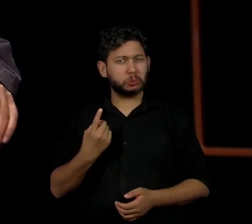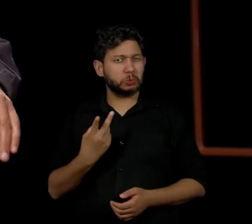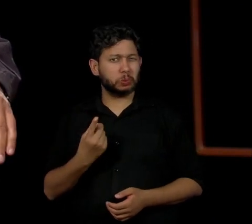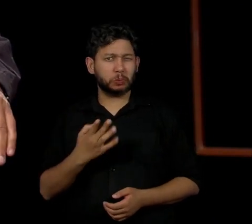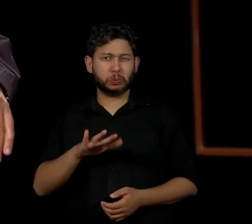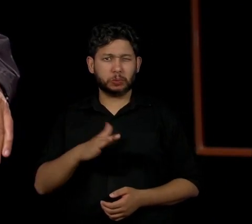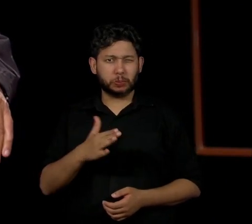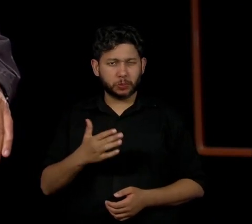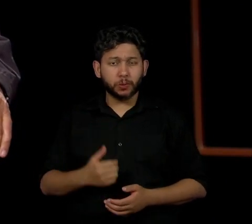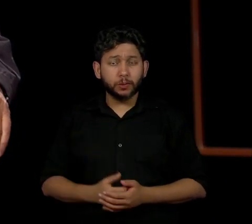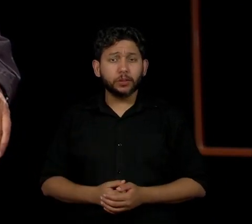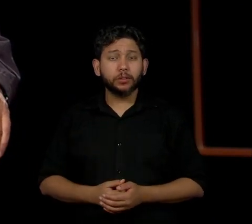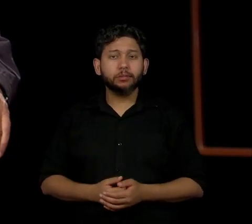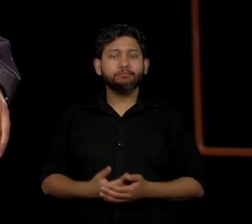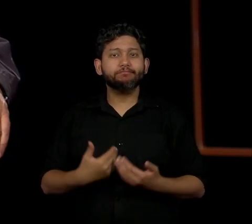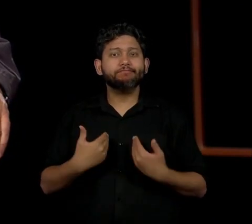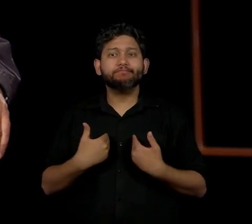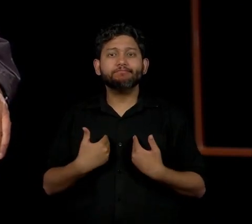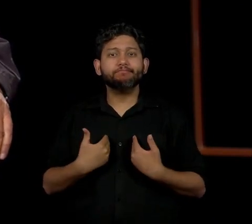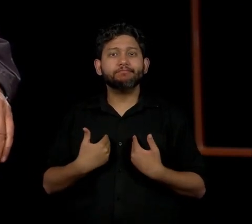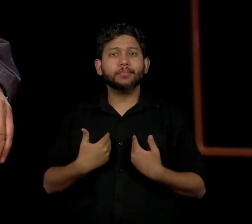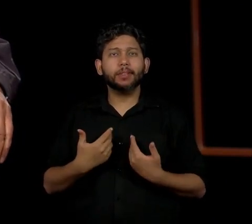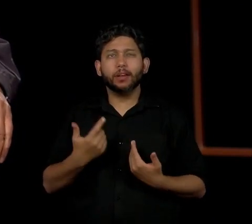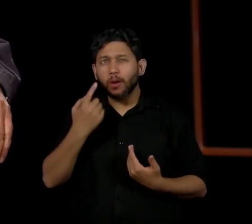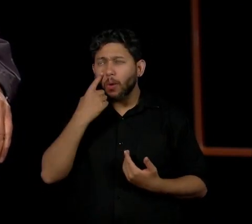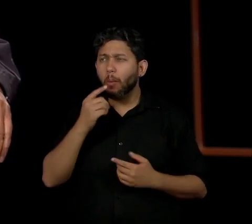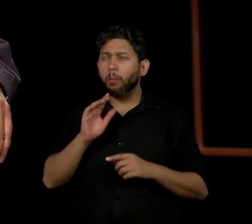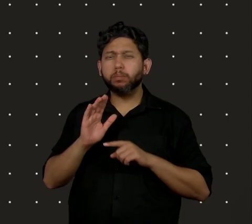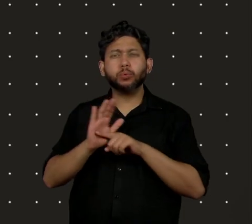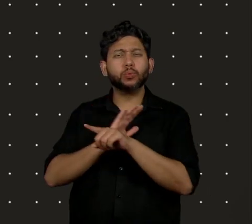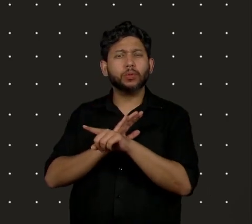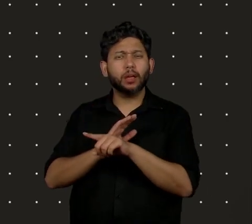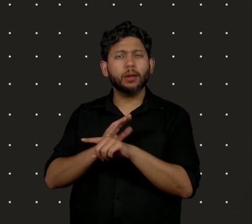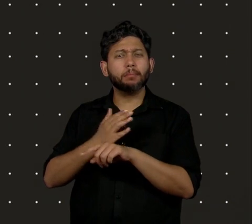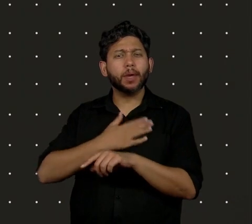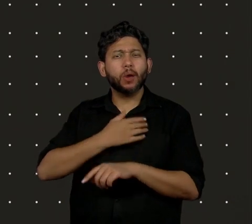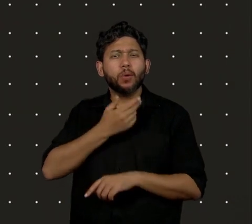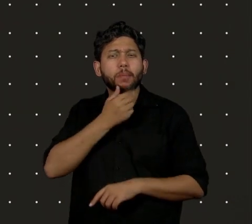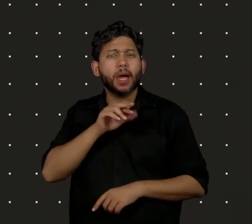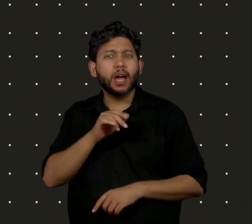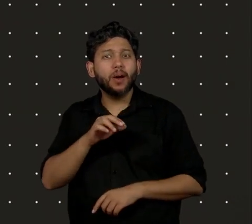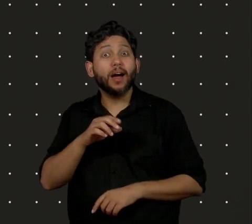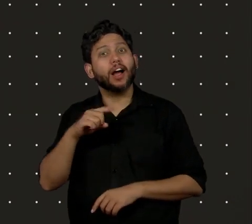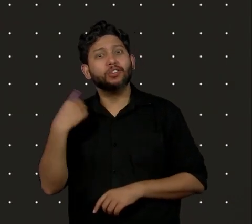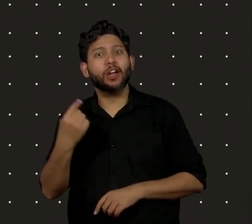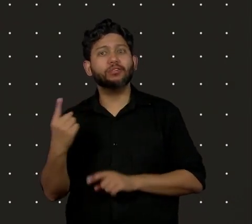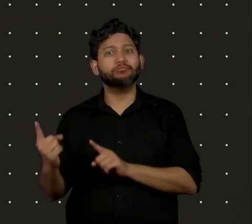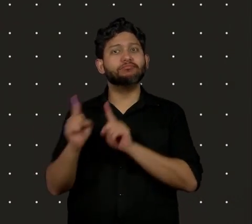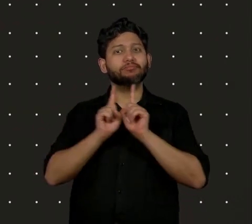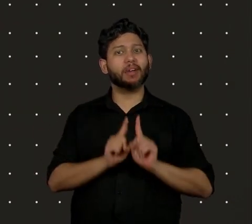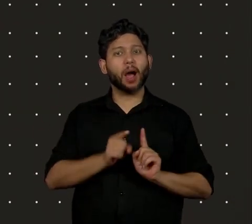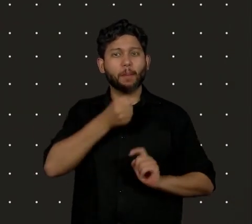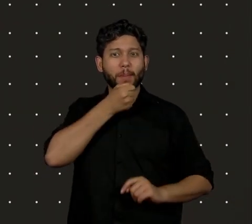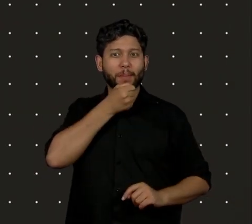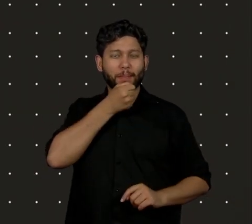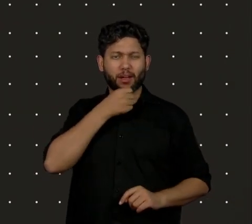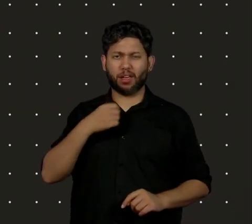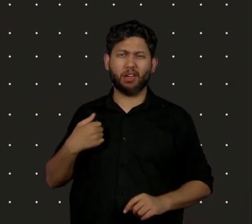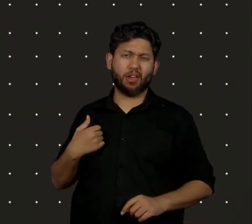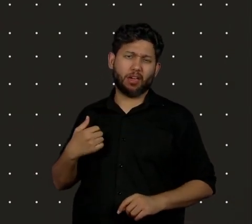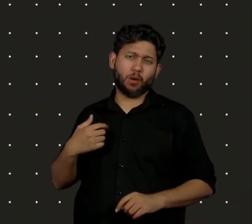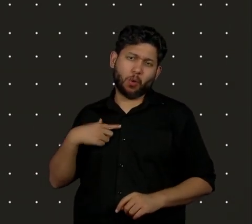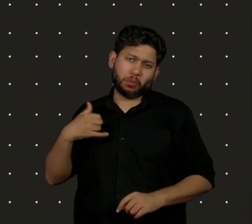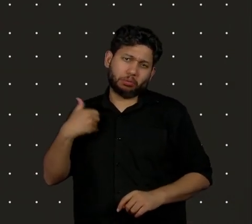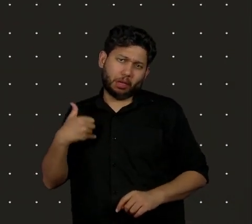menos, eu cantei em dupla com o meu irmão. Tem um irmão que é um pouquinho mais novo que eu, 2 anos mais